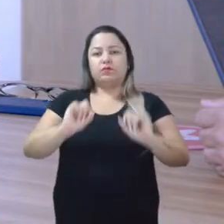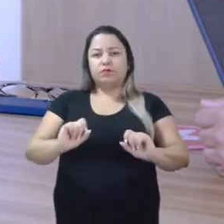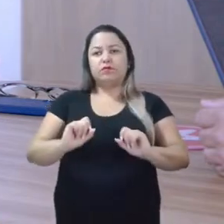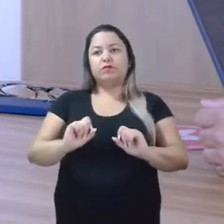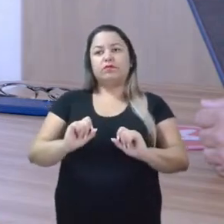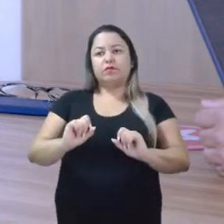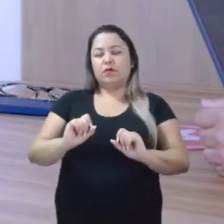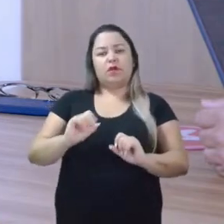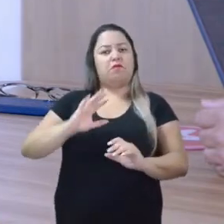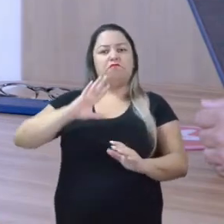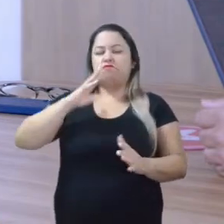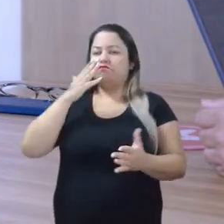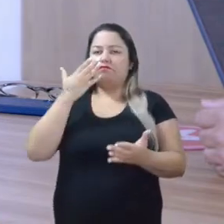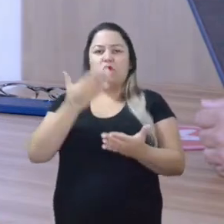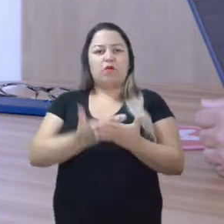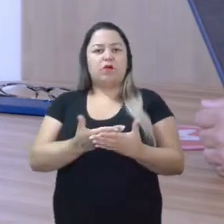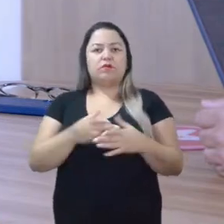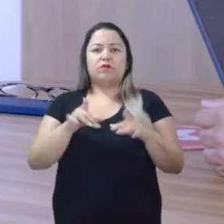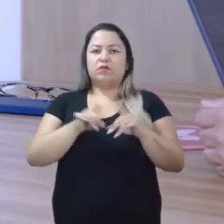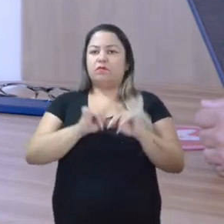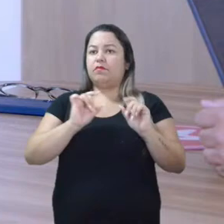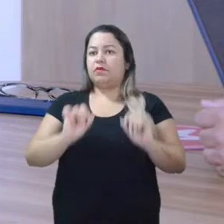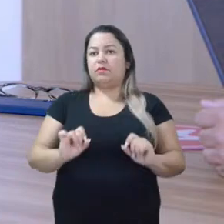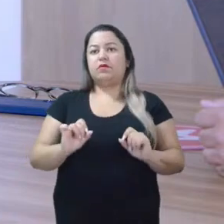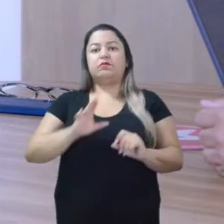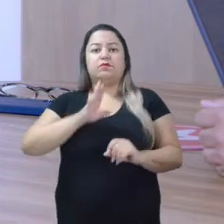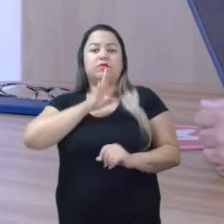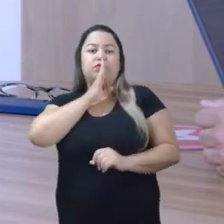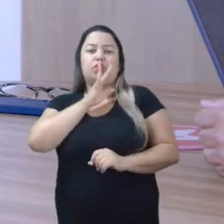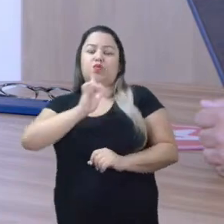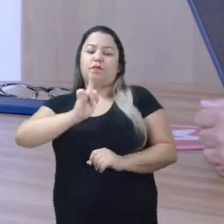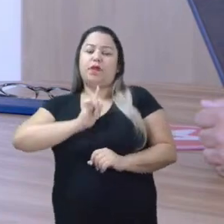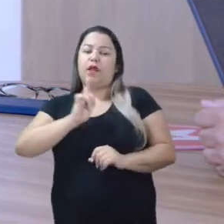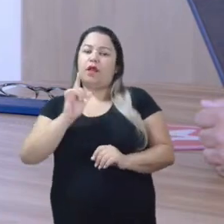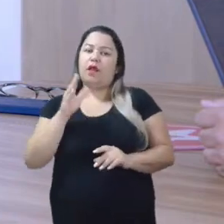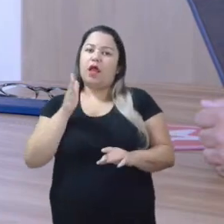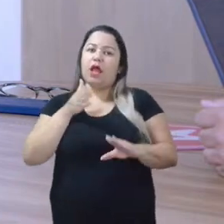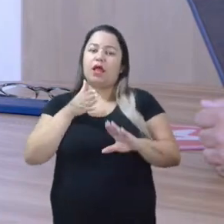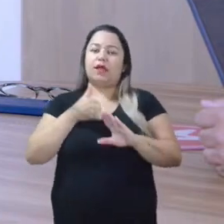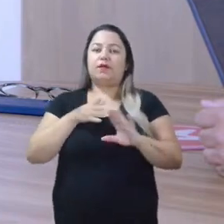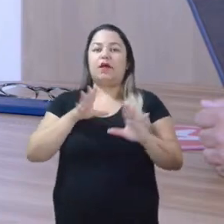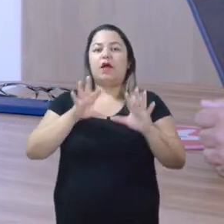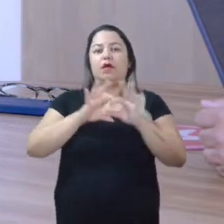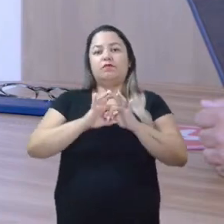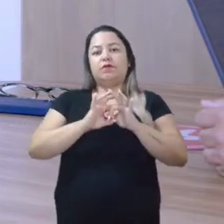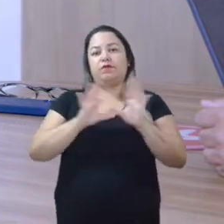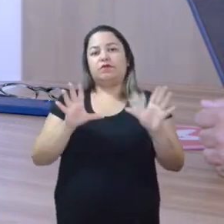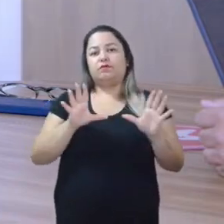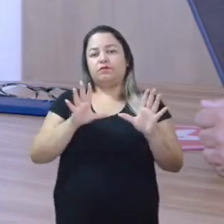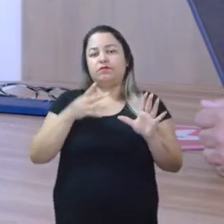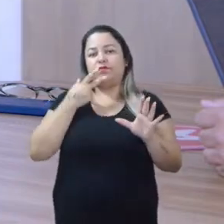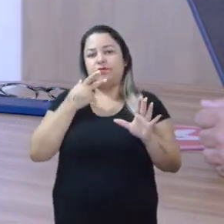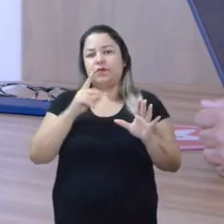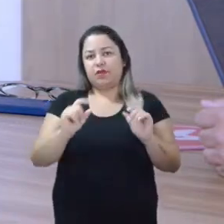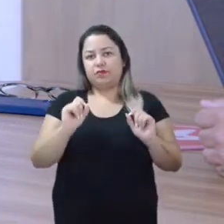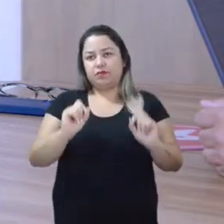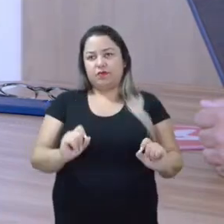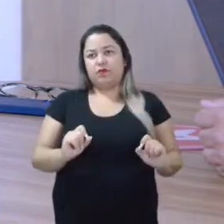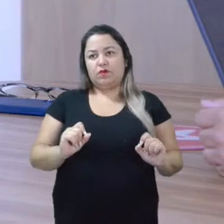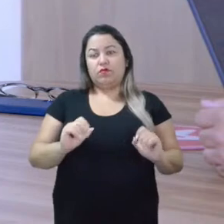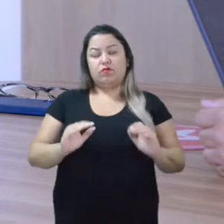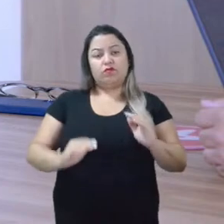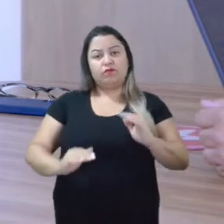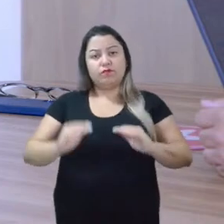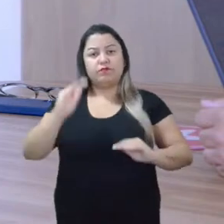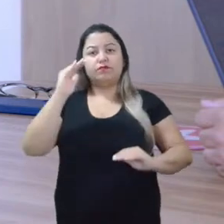seja uma forma de censura, eu não acredito que limite a liberdade de expressão e também não acho que, se tiver um volume grande de ações